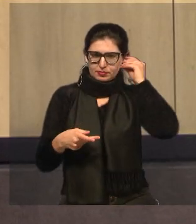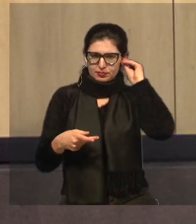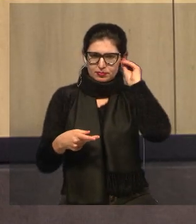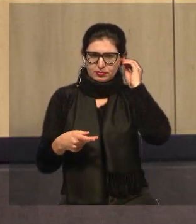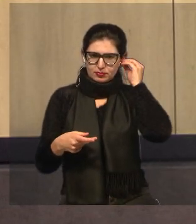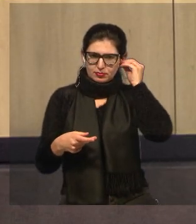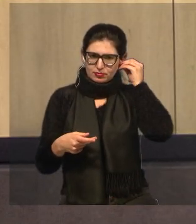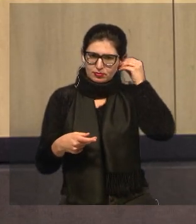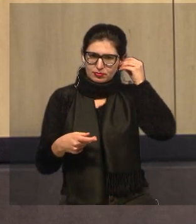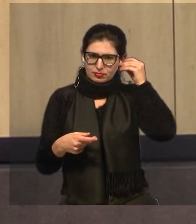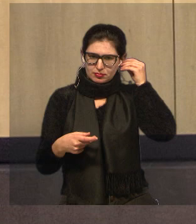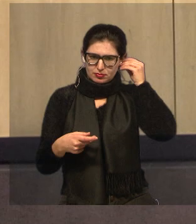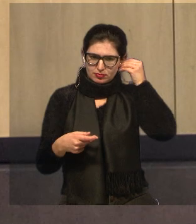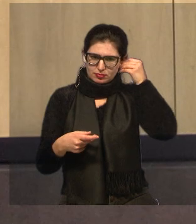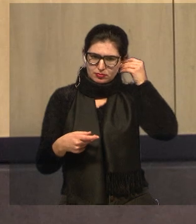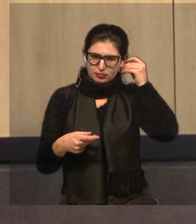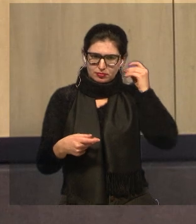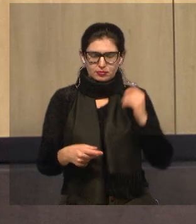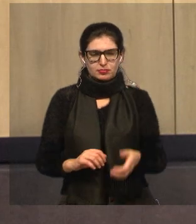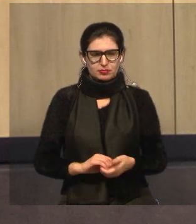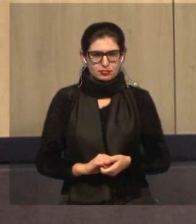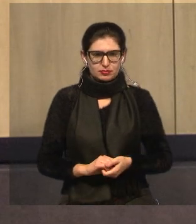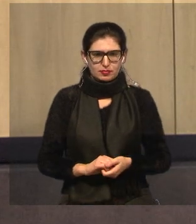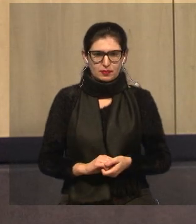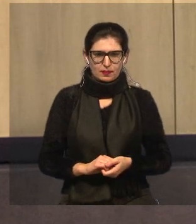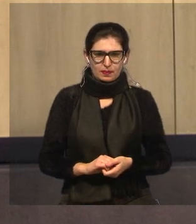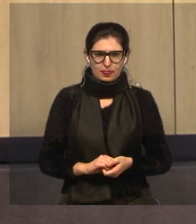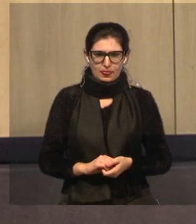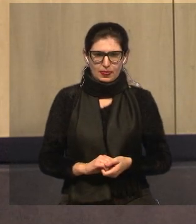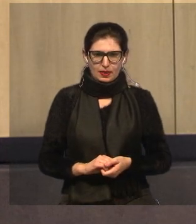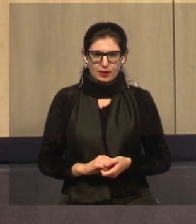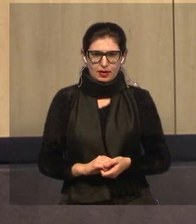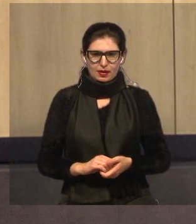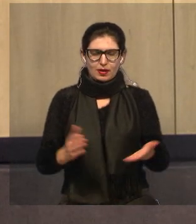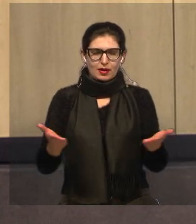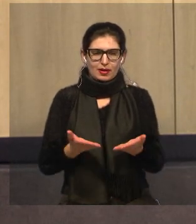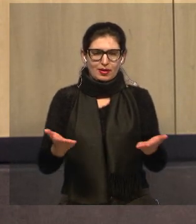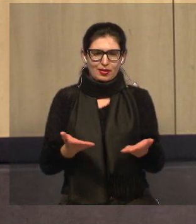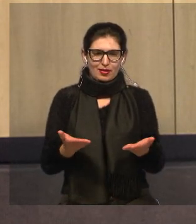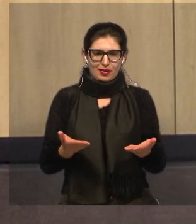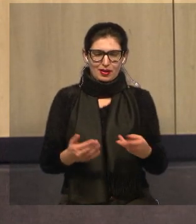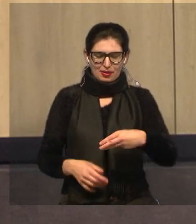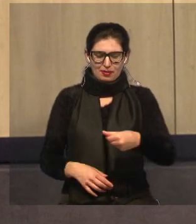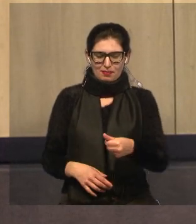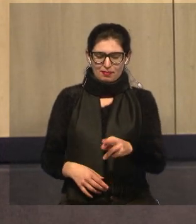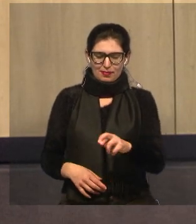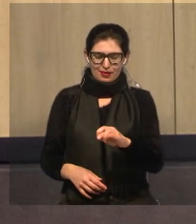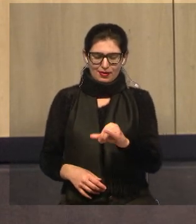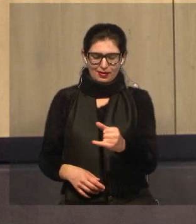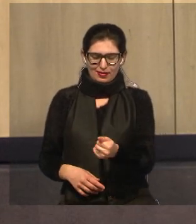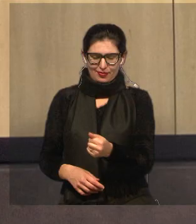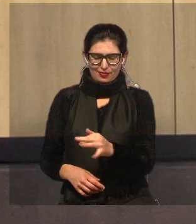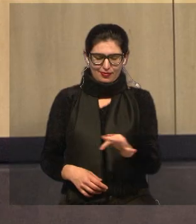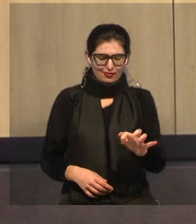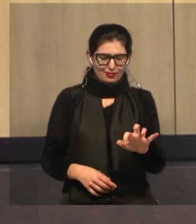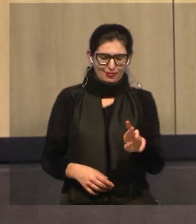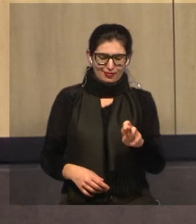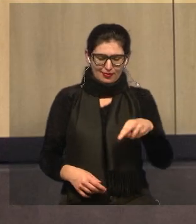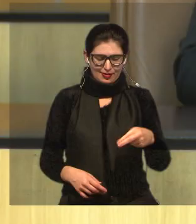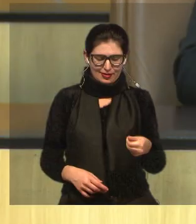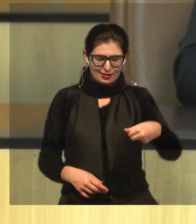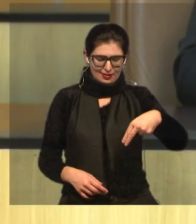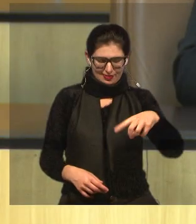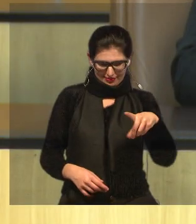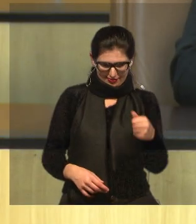Eu vou quebrar o protocolo, eu vou dar a palavra para a Maria Fernanda e depois eu faço minhas